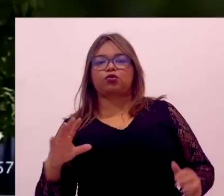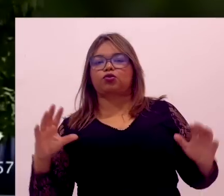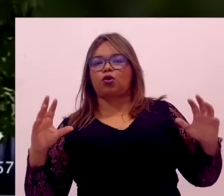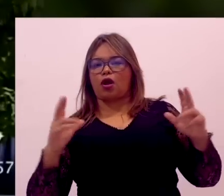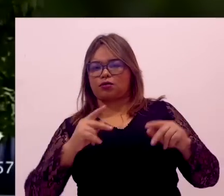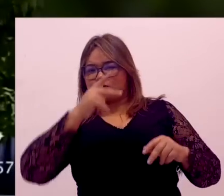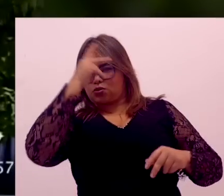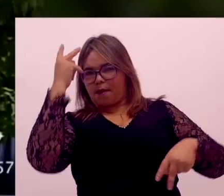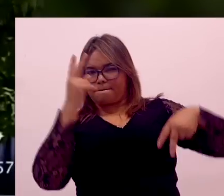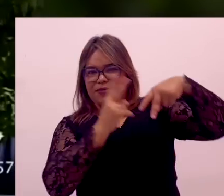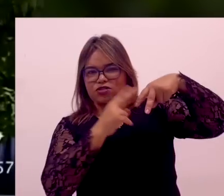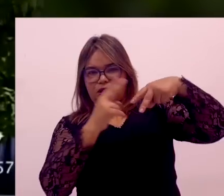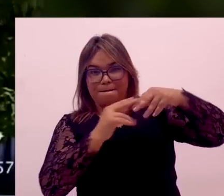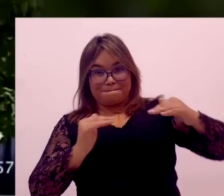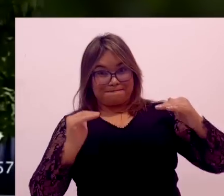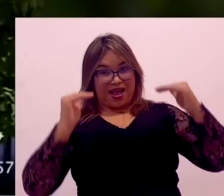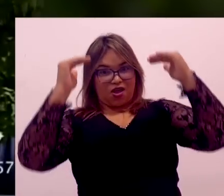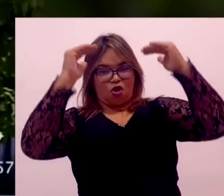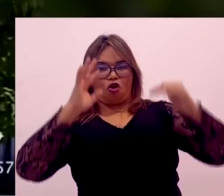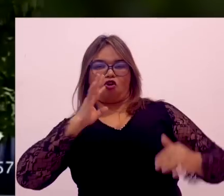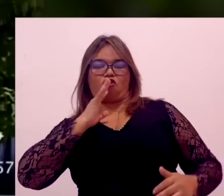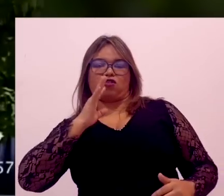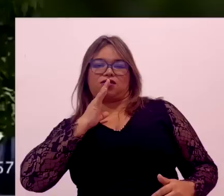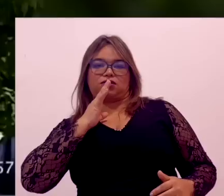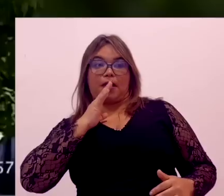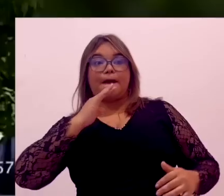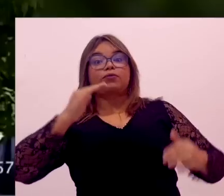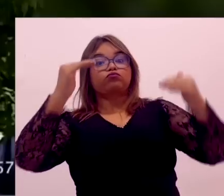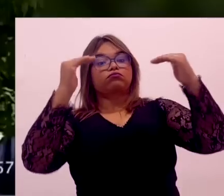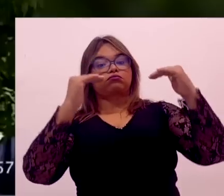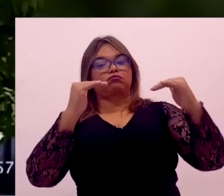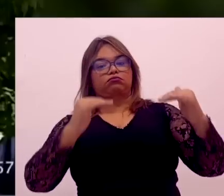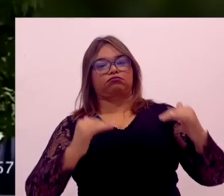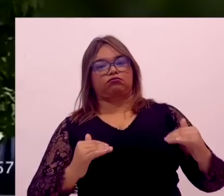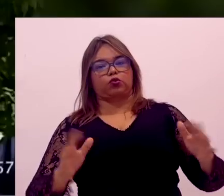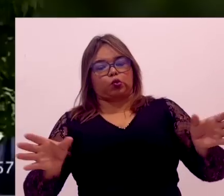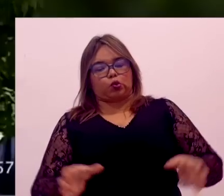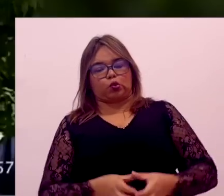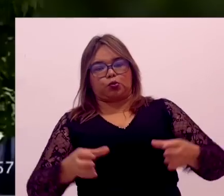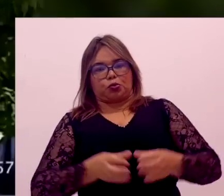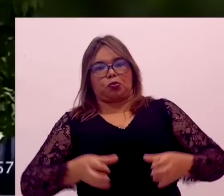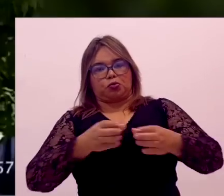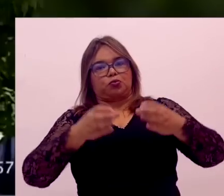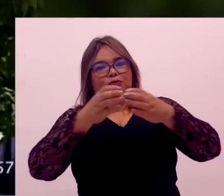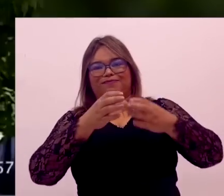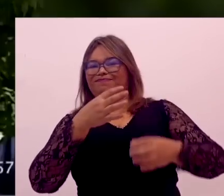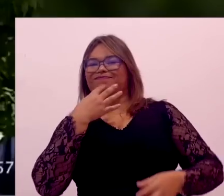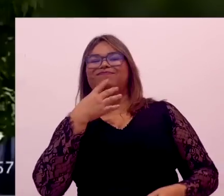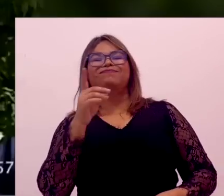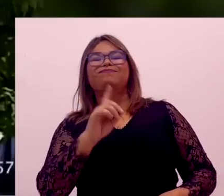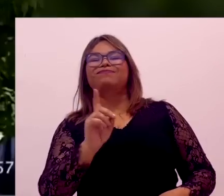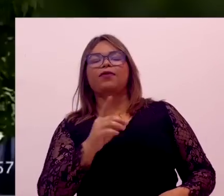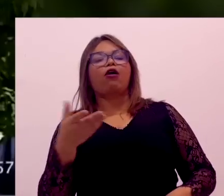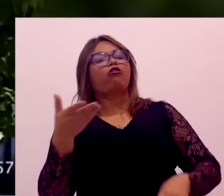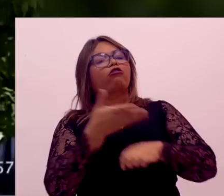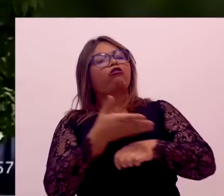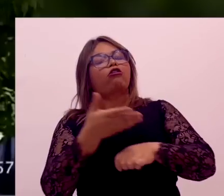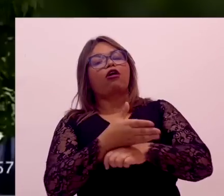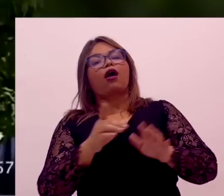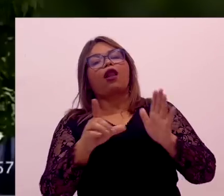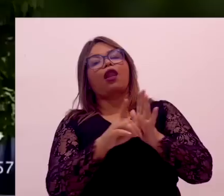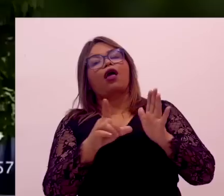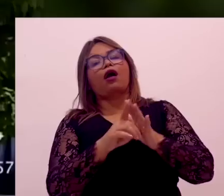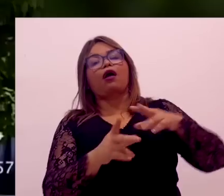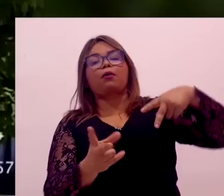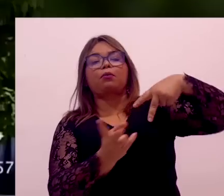inferior sabe sobre isso. Eles vêm até a loja maçônica e eles pensam que é uma sociedade cristã. Bem, pelo menos com